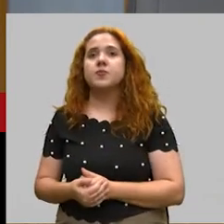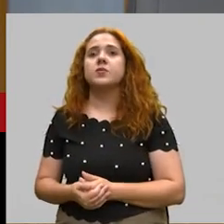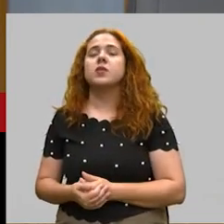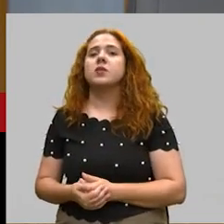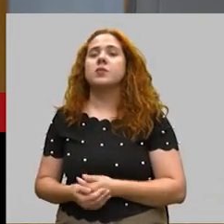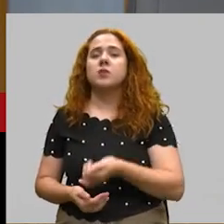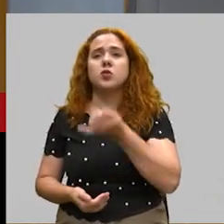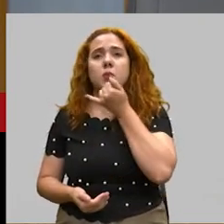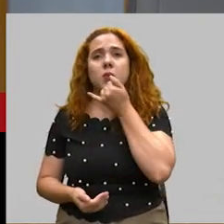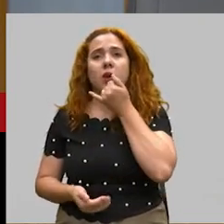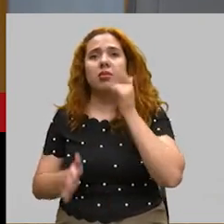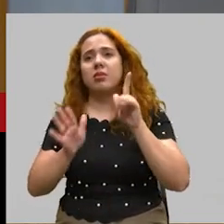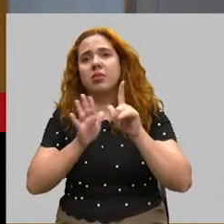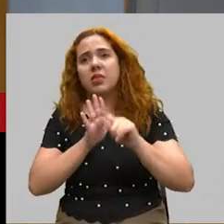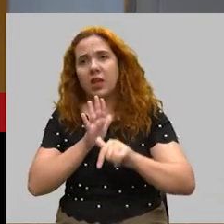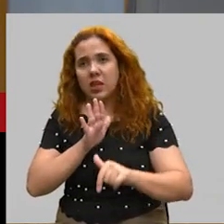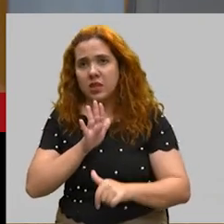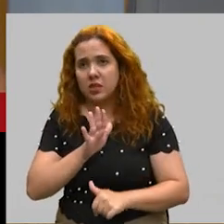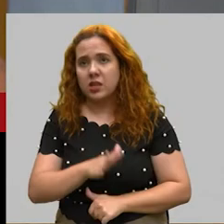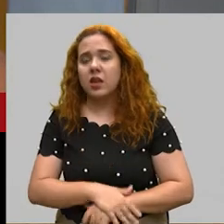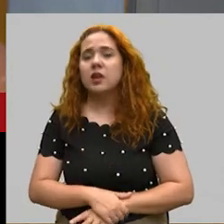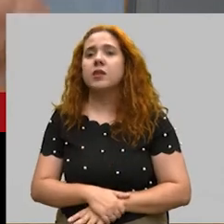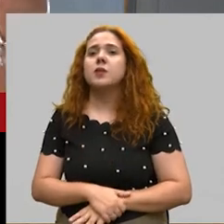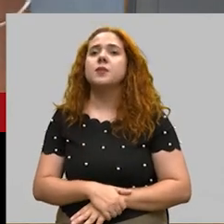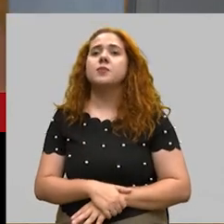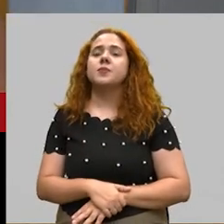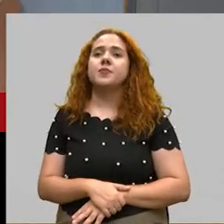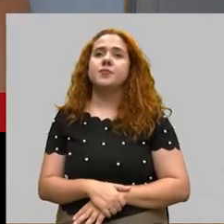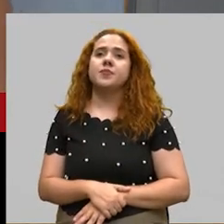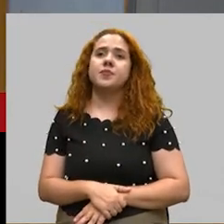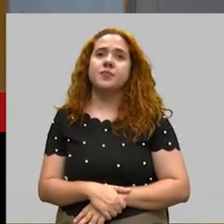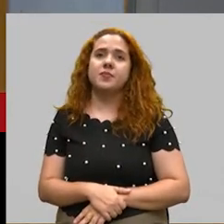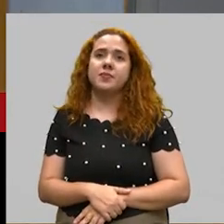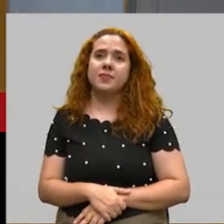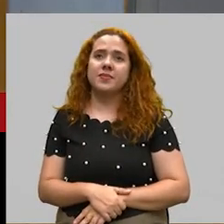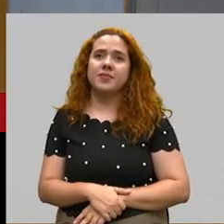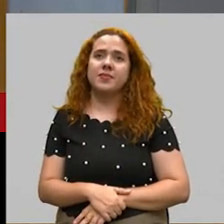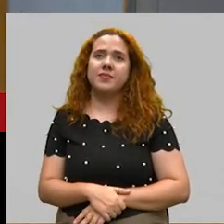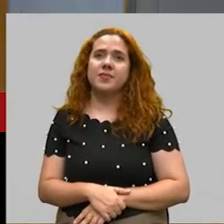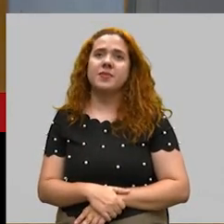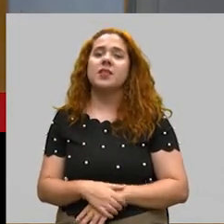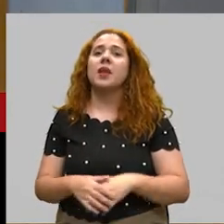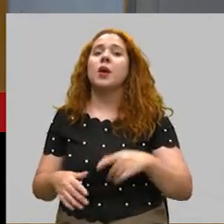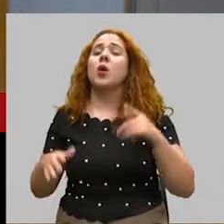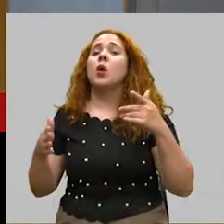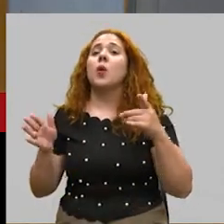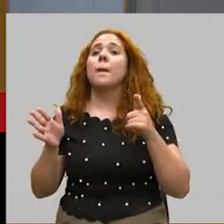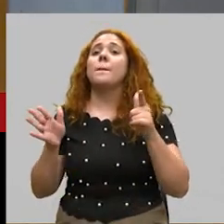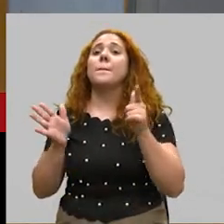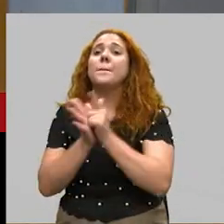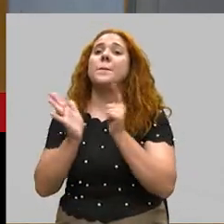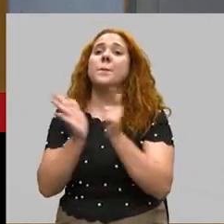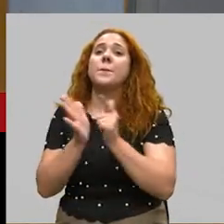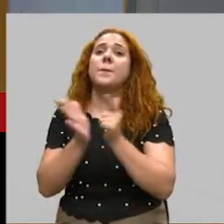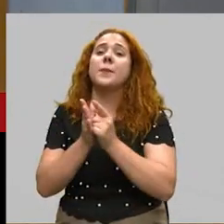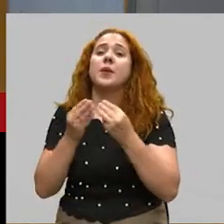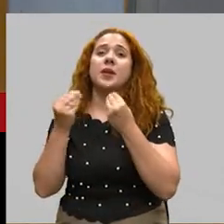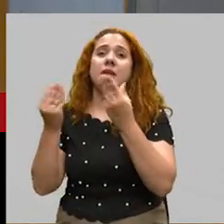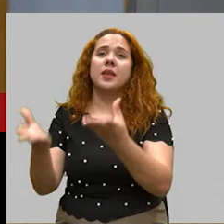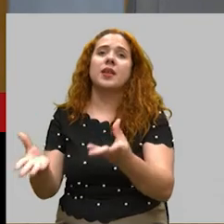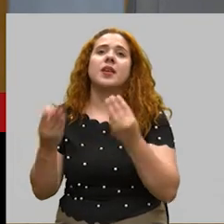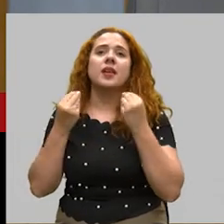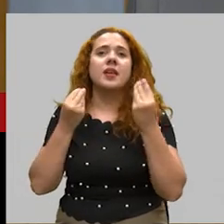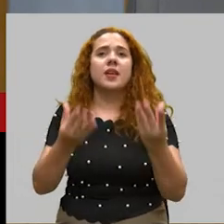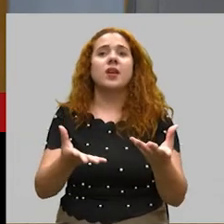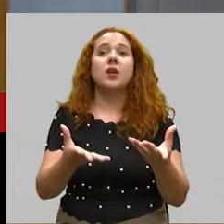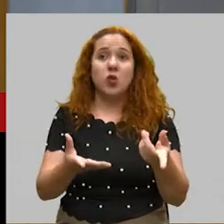perdoem se eu quebrei o protocolo e mais uma propaganda na pastinha que a gente entregou que tem uma pastinha que eu sei que